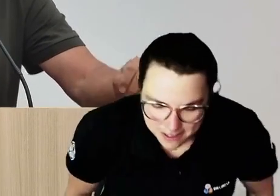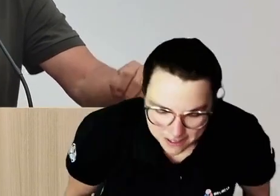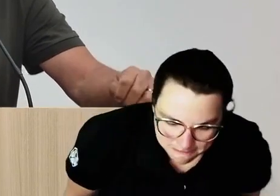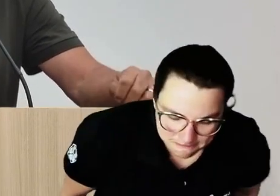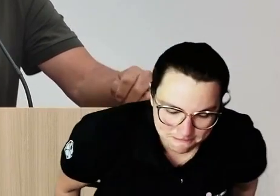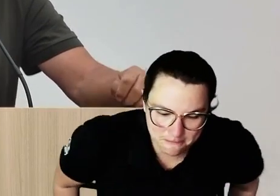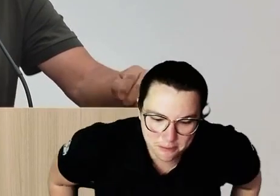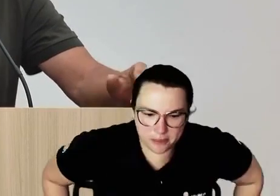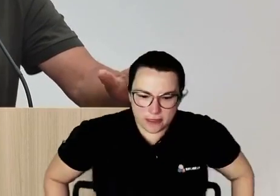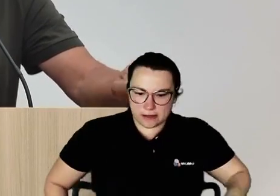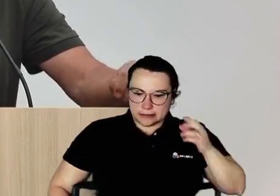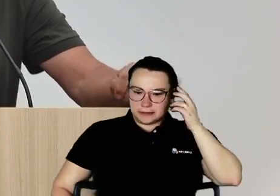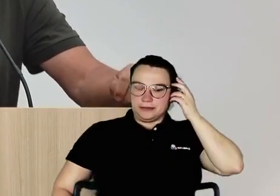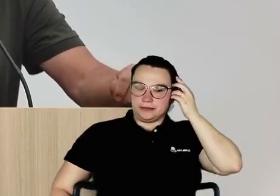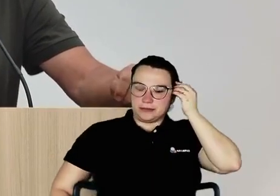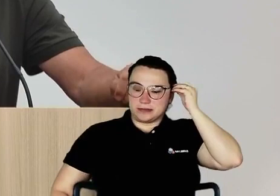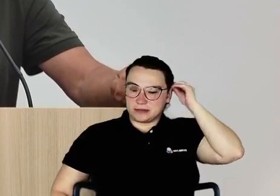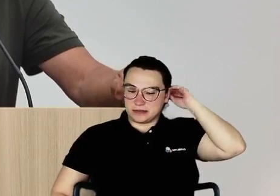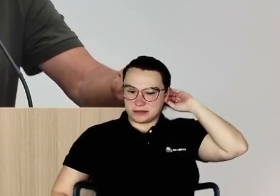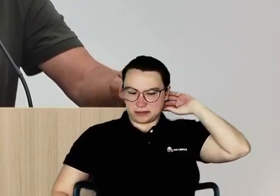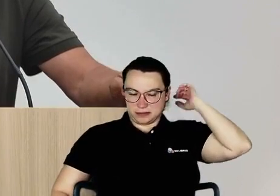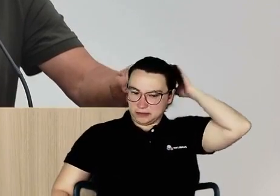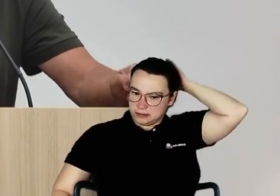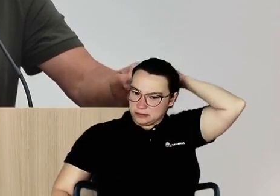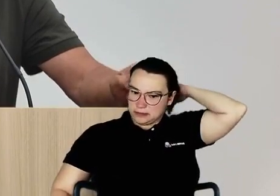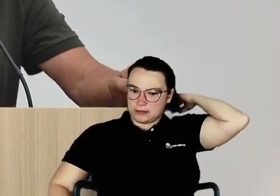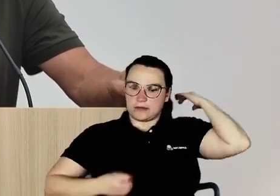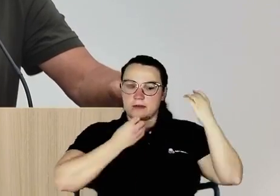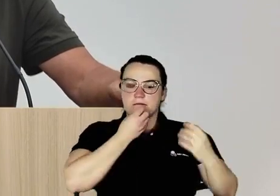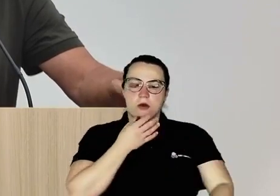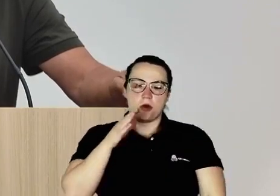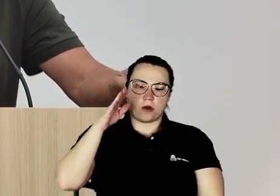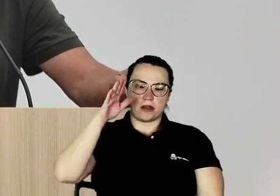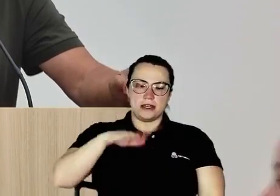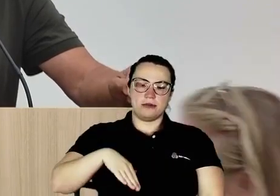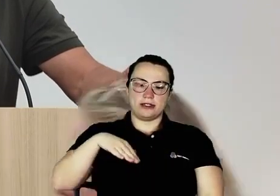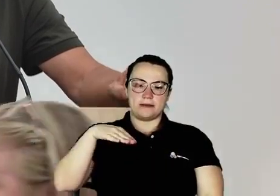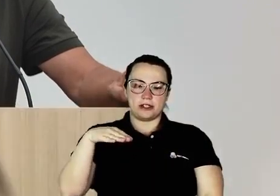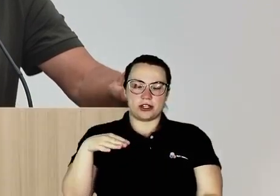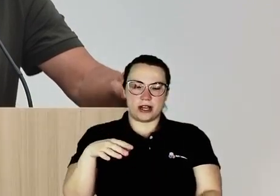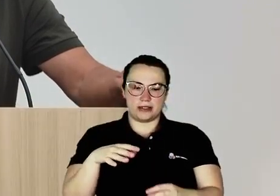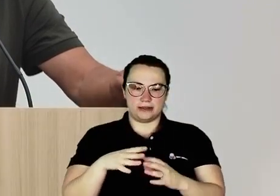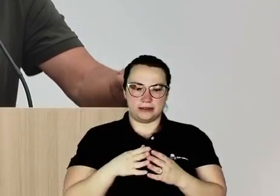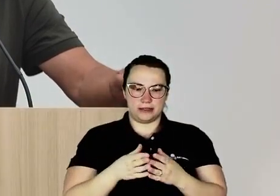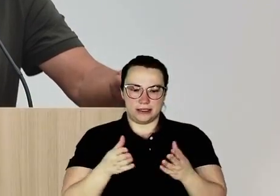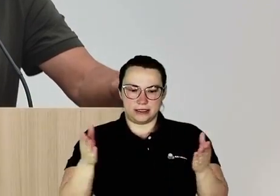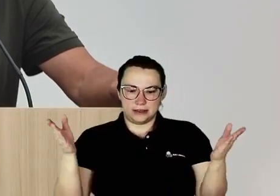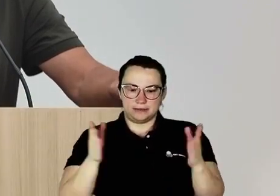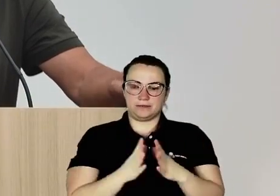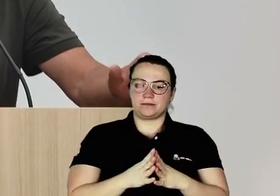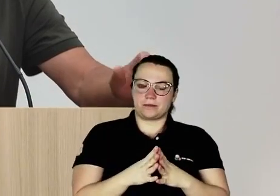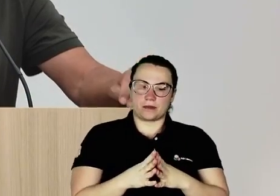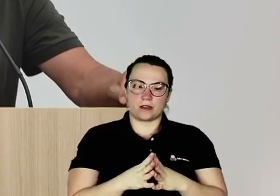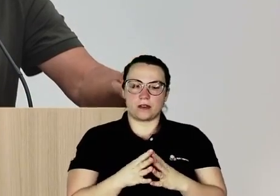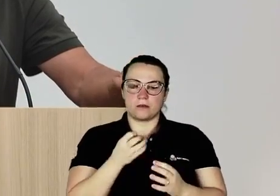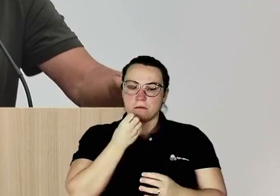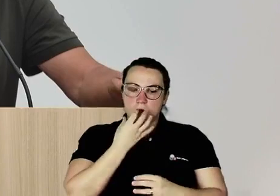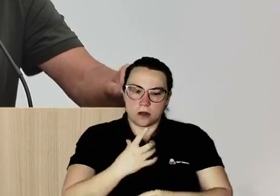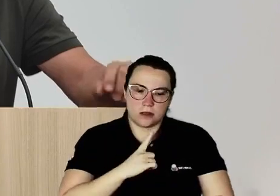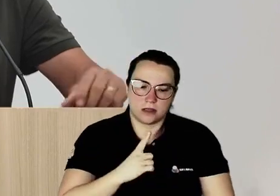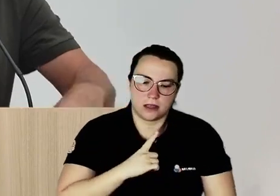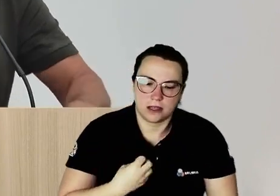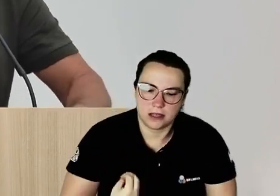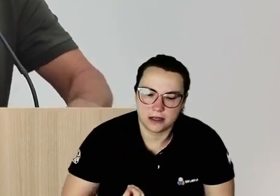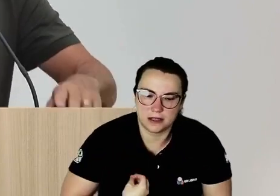presença, Paulo da Vila Alta, meu ex-aluno aí, Giovanni Coelho, que bom tê-lo aqui conosco e demais